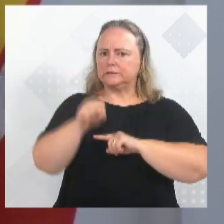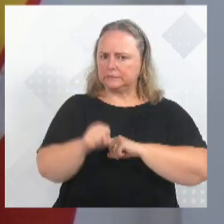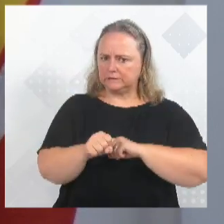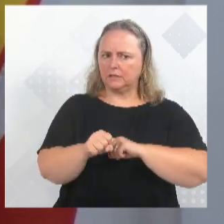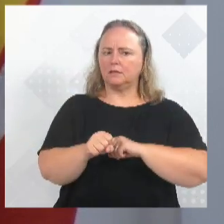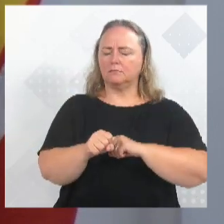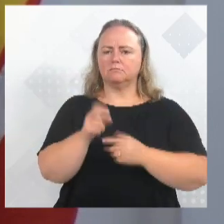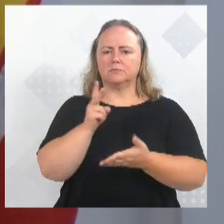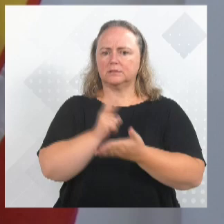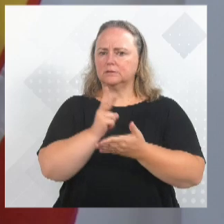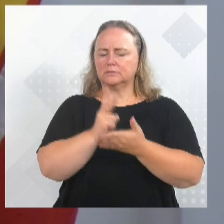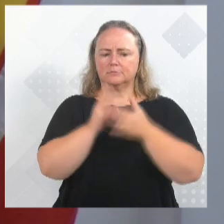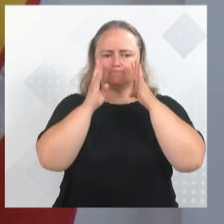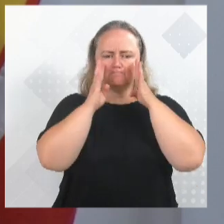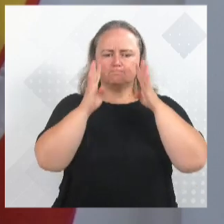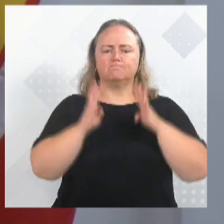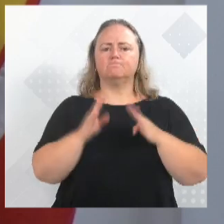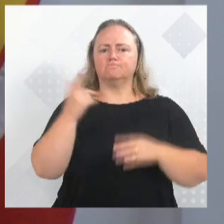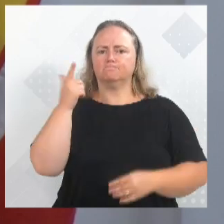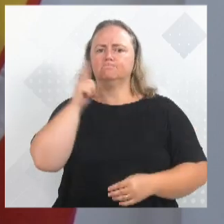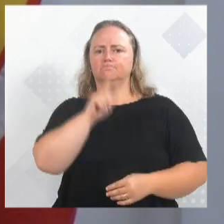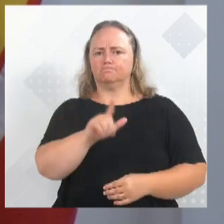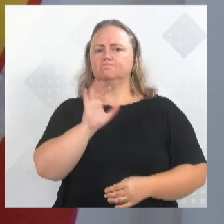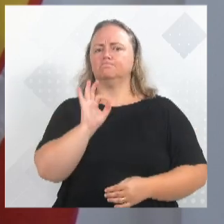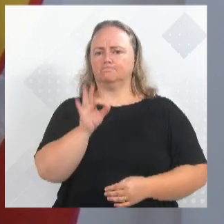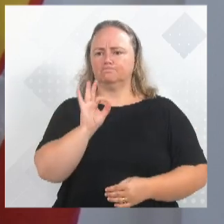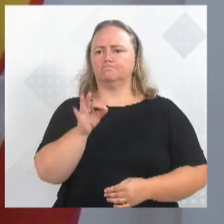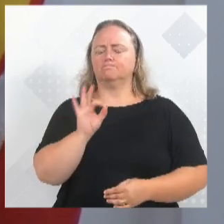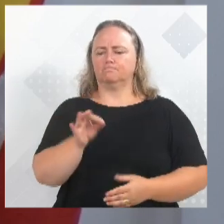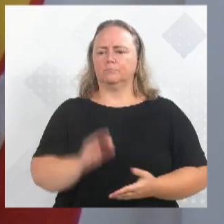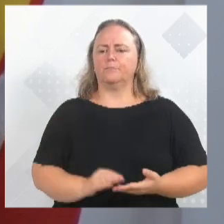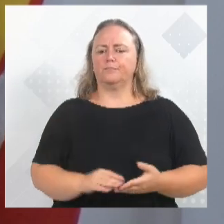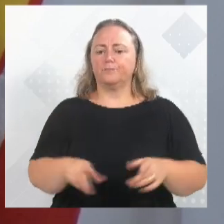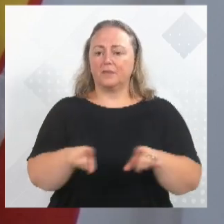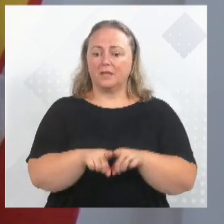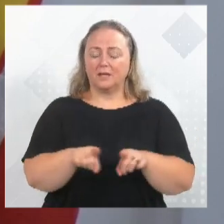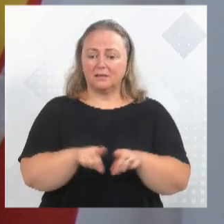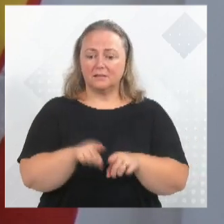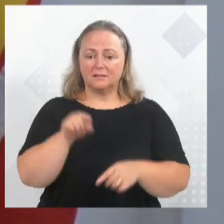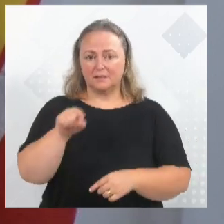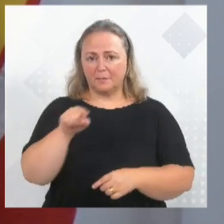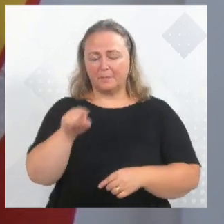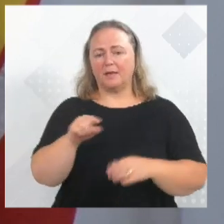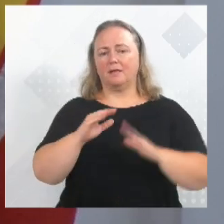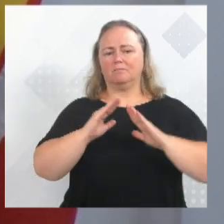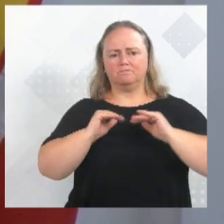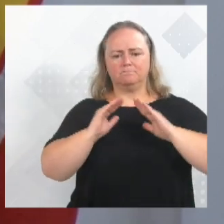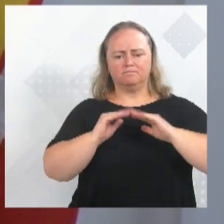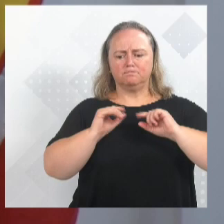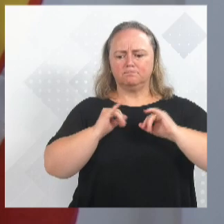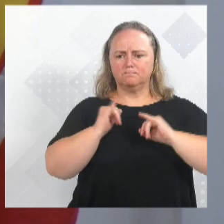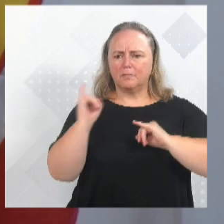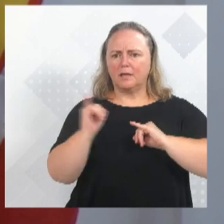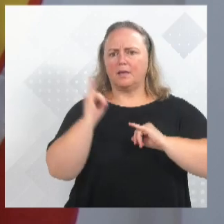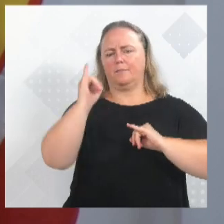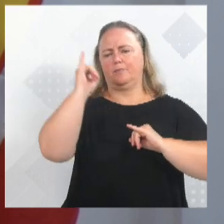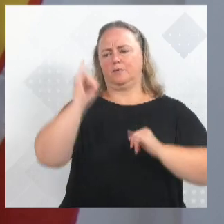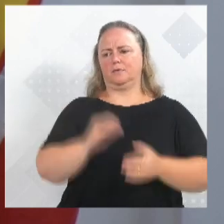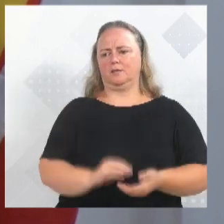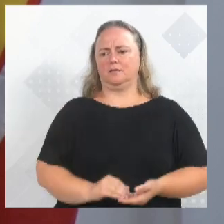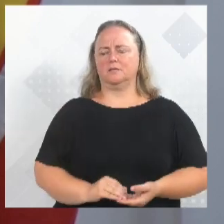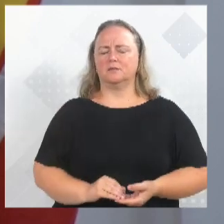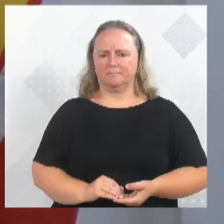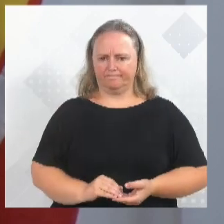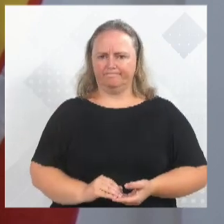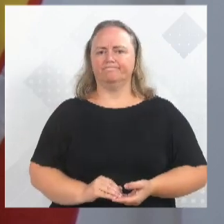está nos ouvindo inclusive e essa demanda é importante não sei se nós temos uma foto